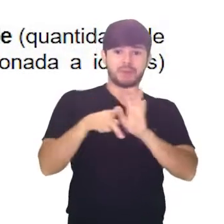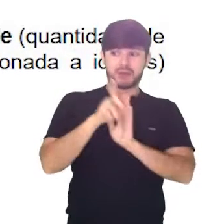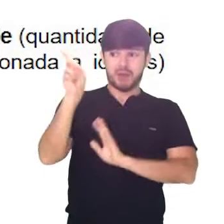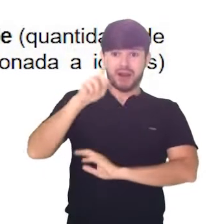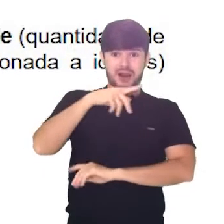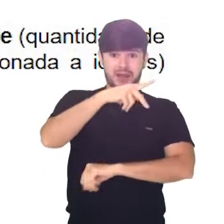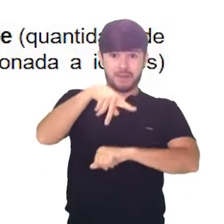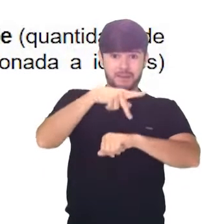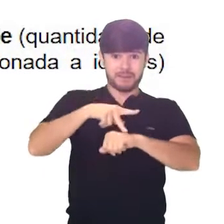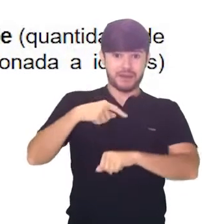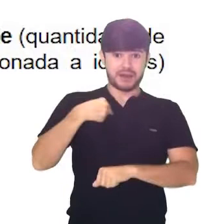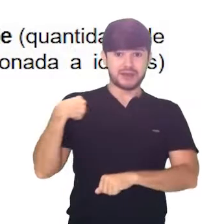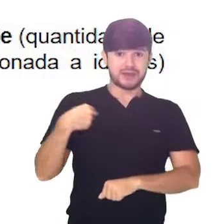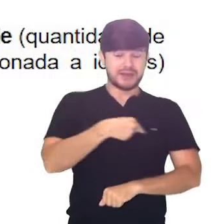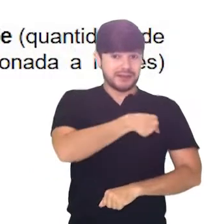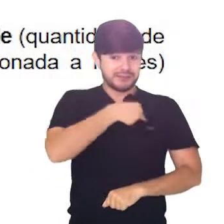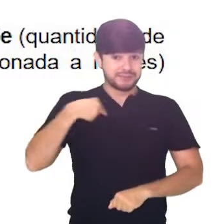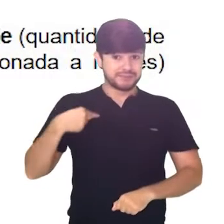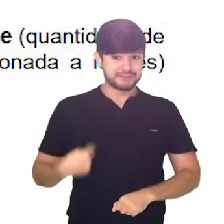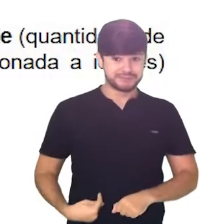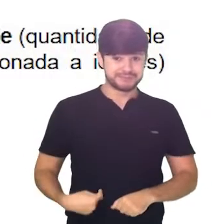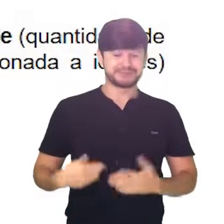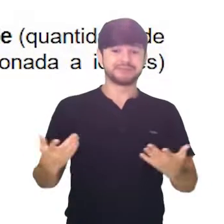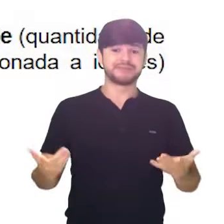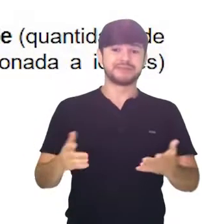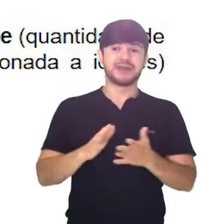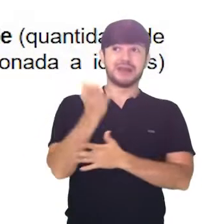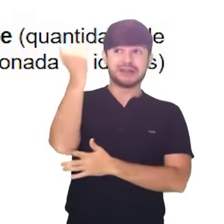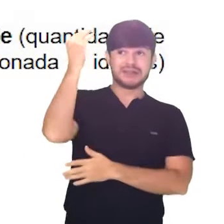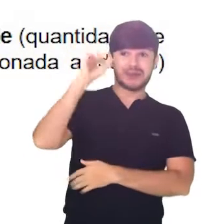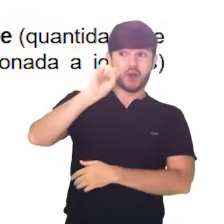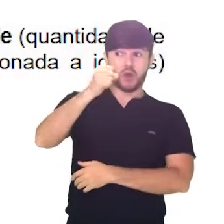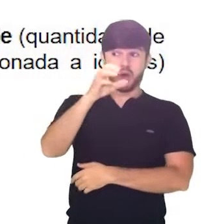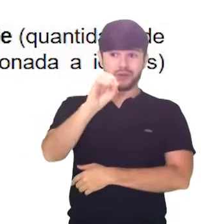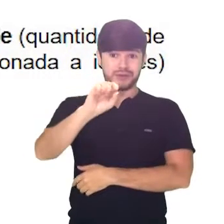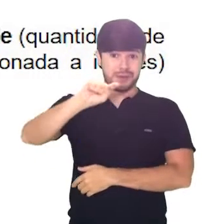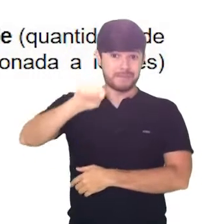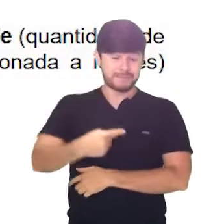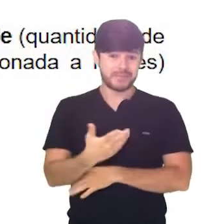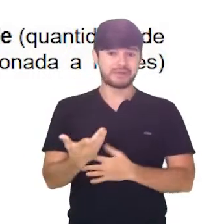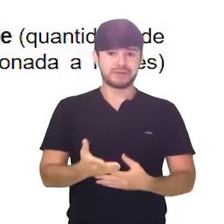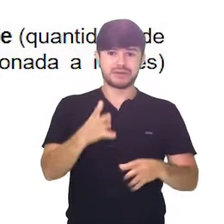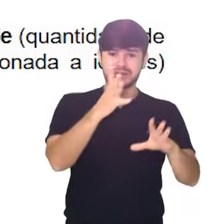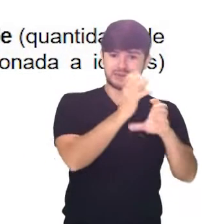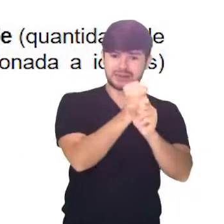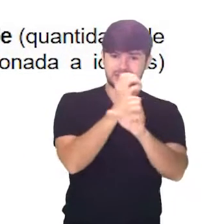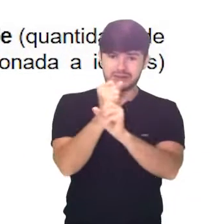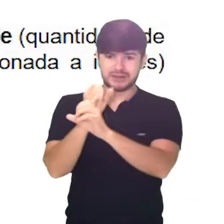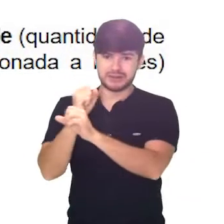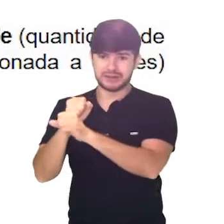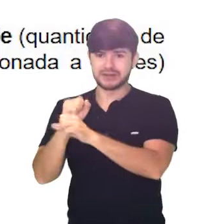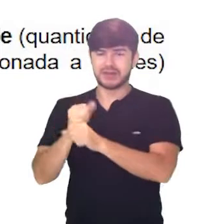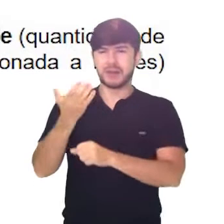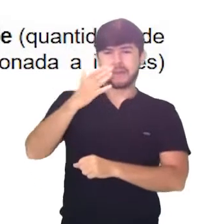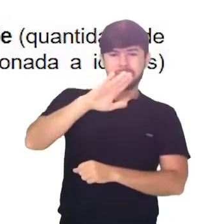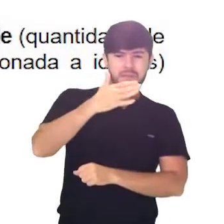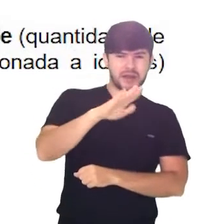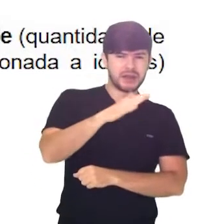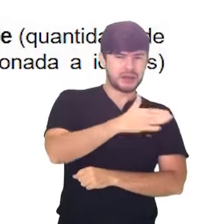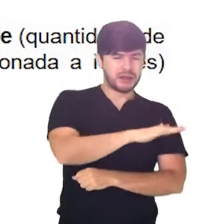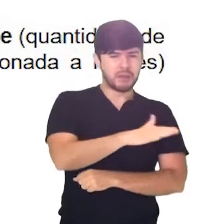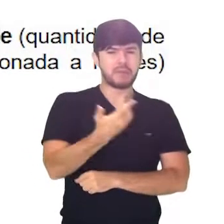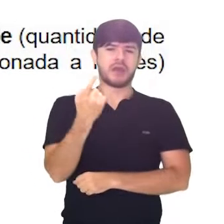mais casos registrados até agora. Na época eram 80 mil casos, né? Dados compilados pelo órgão até 11 de fevereiro apontam